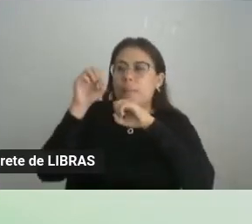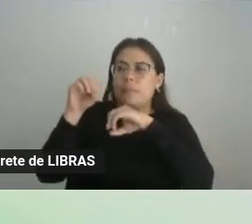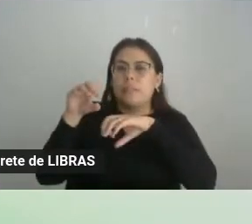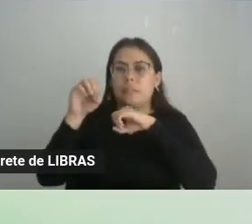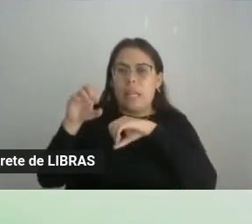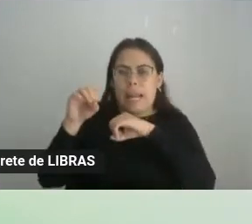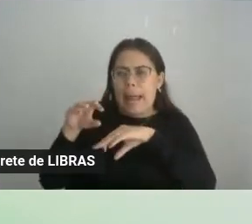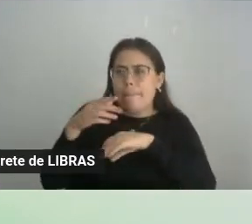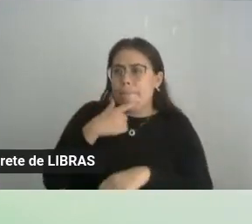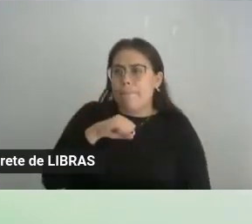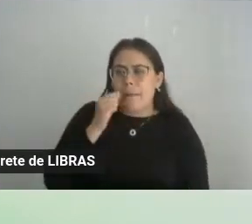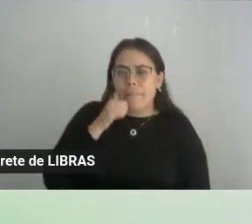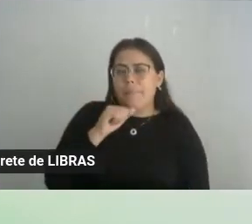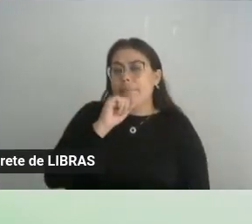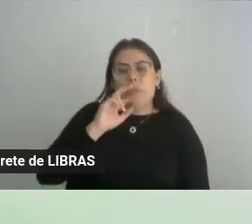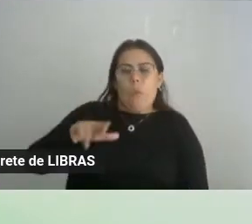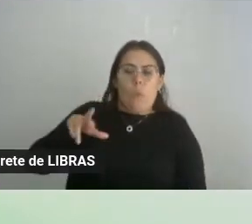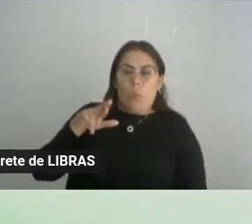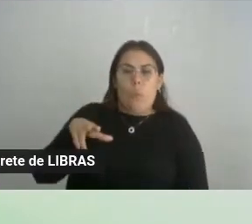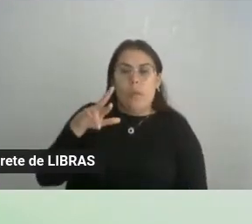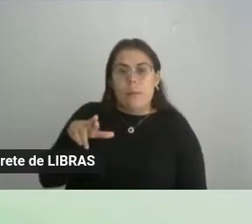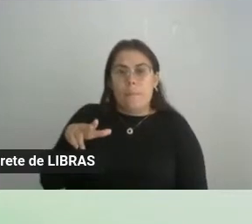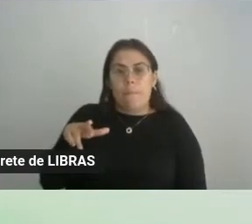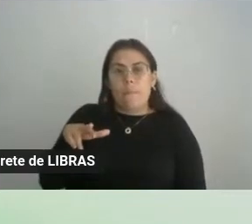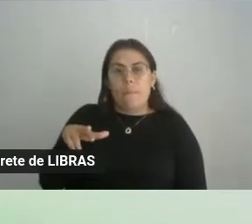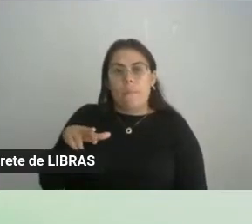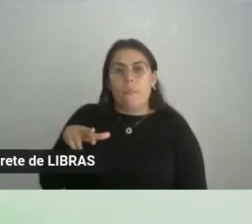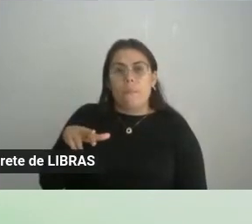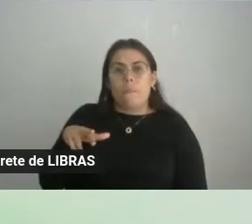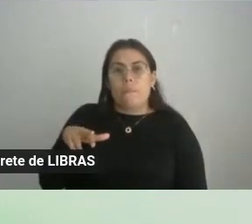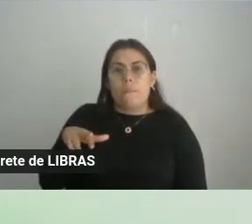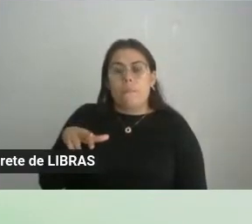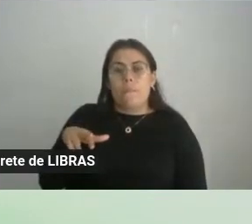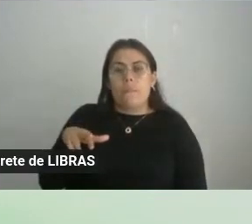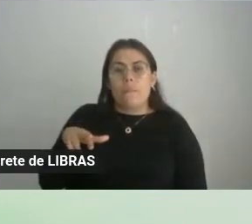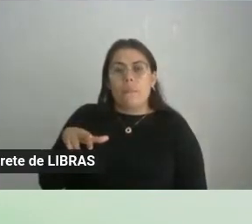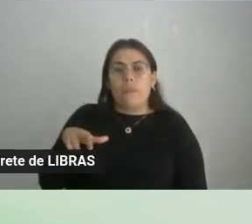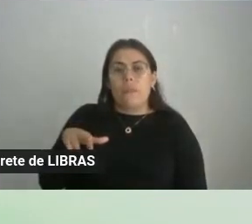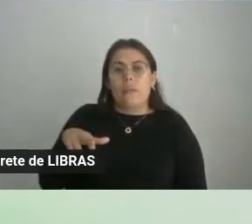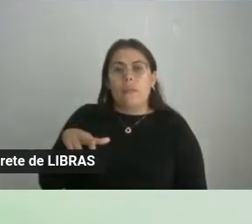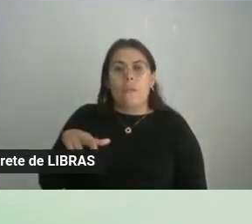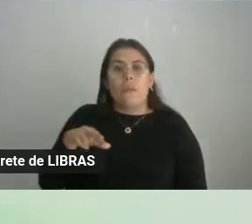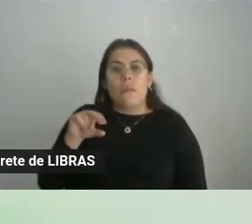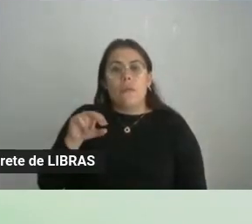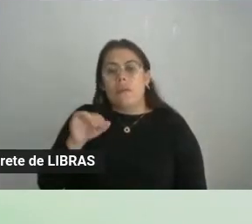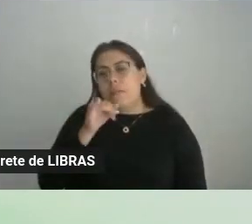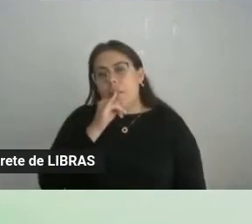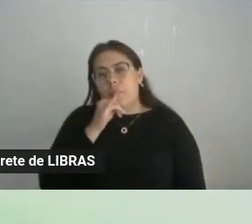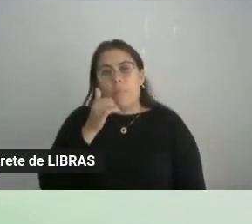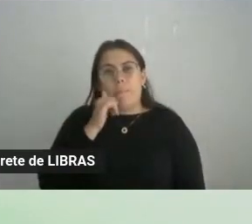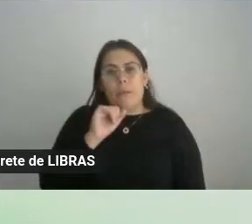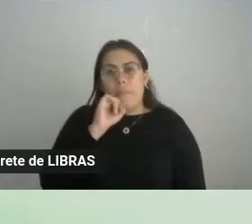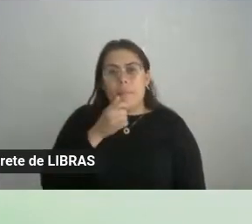pais. Eu acho que quando a gente faz um discurso desse tipo, a gente afasta, né? Nenhum pai ou mãe quer esse tipo de